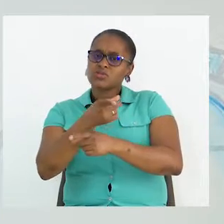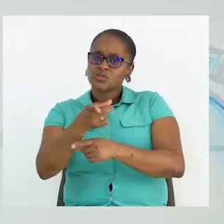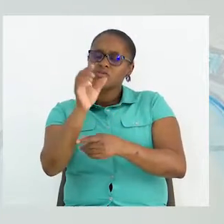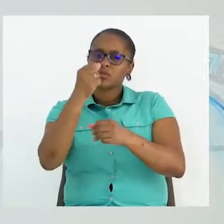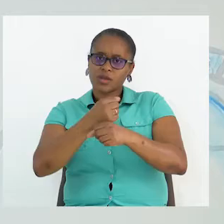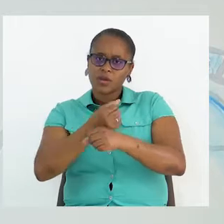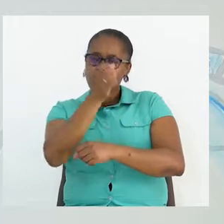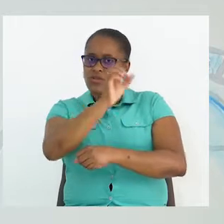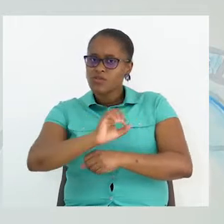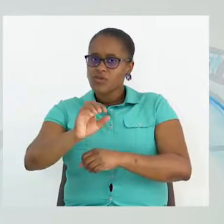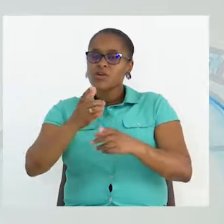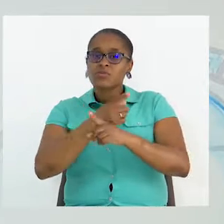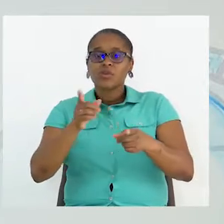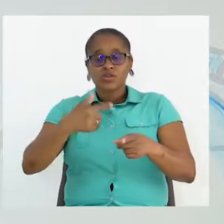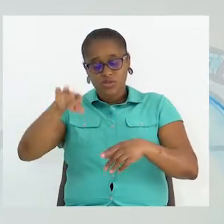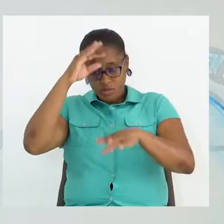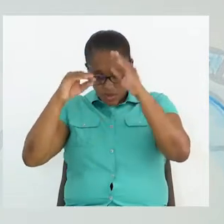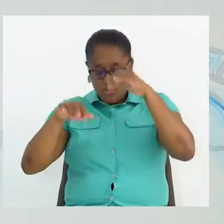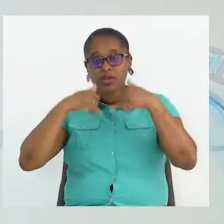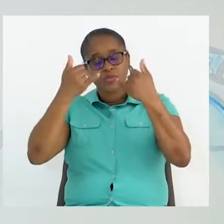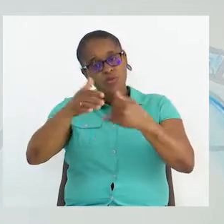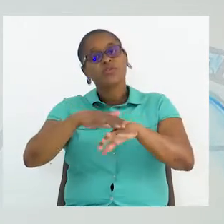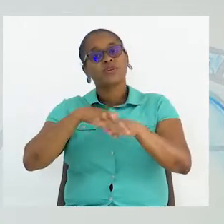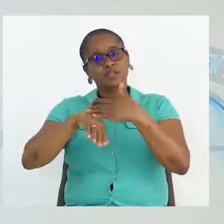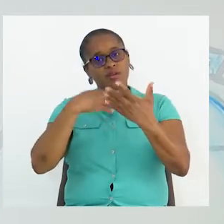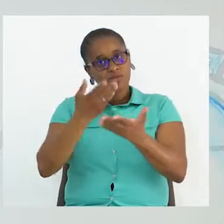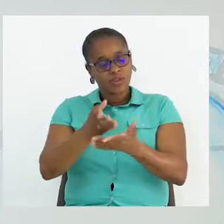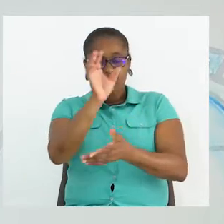nós aprendemos para depois aplicar. Vocês têm de